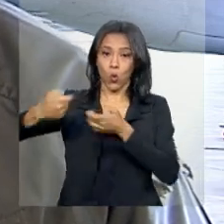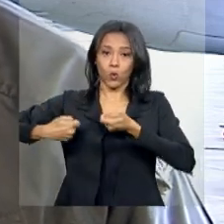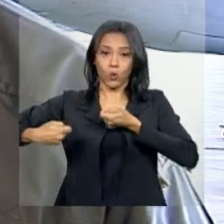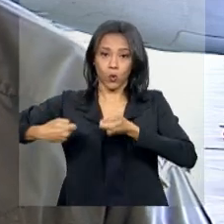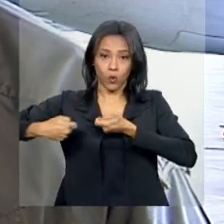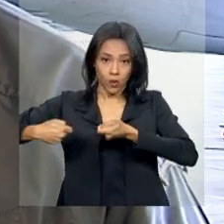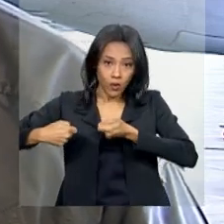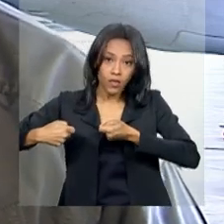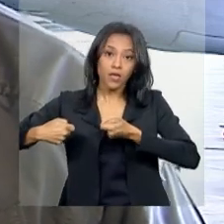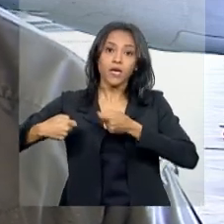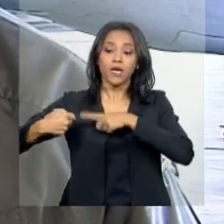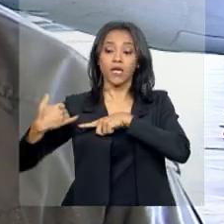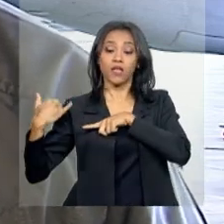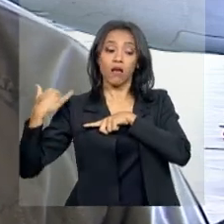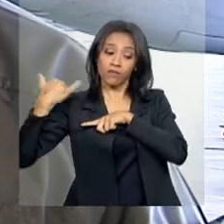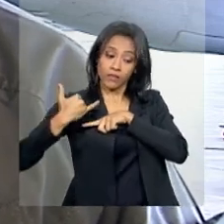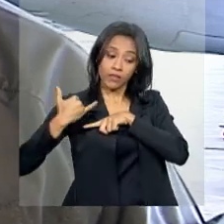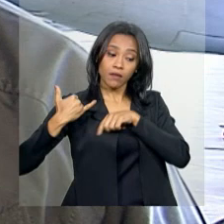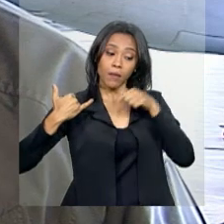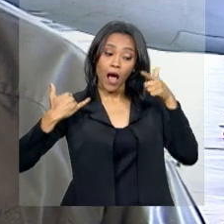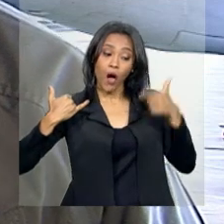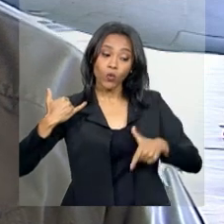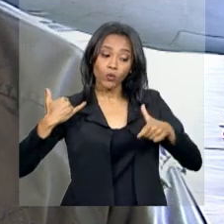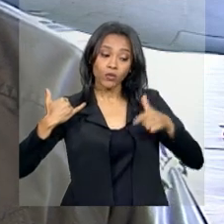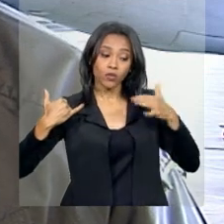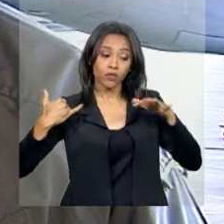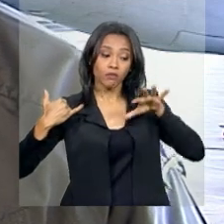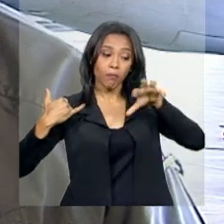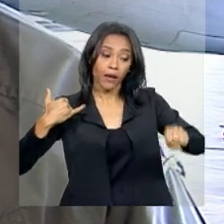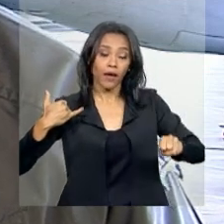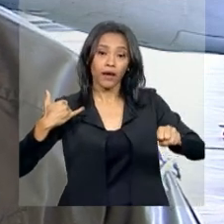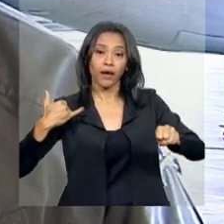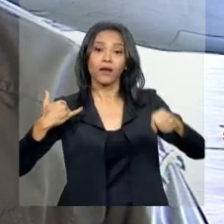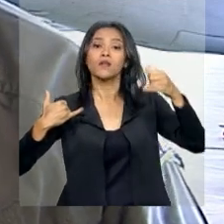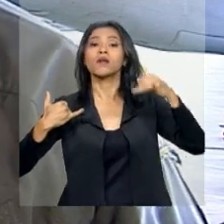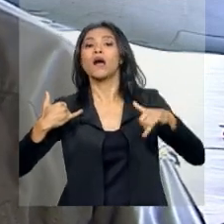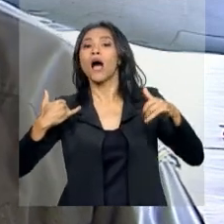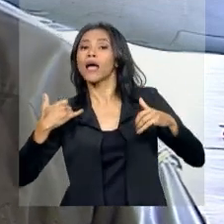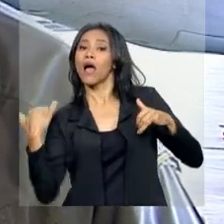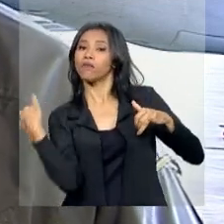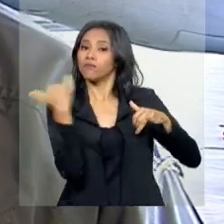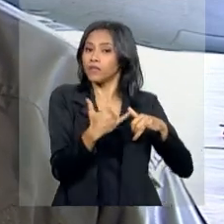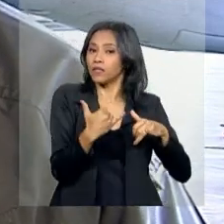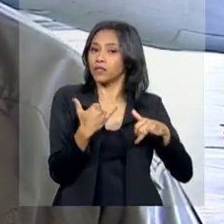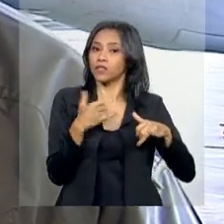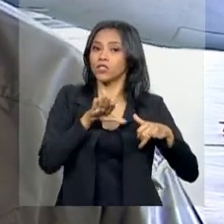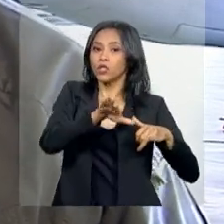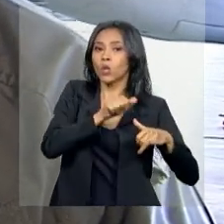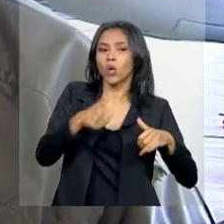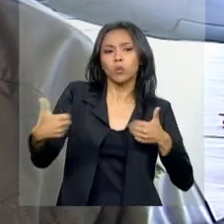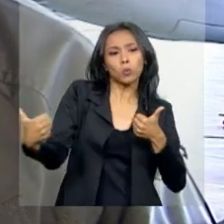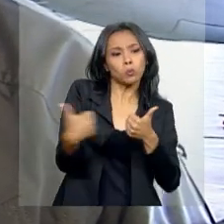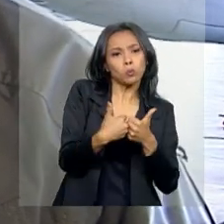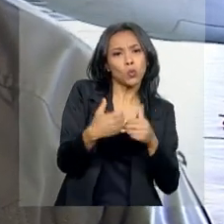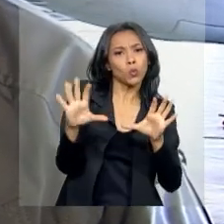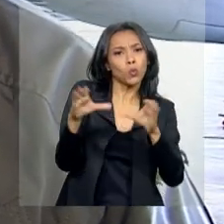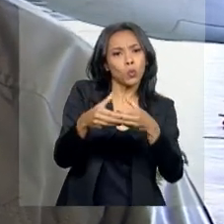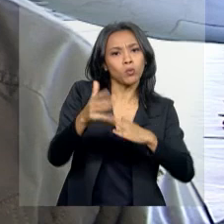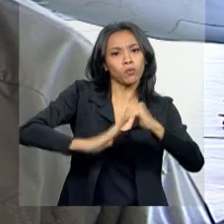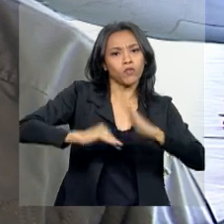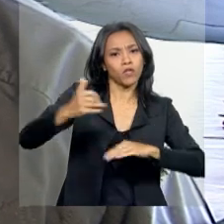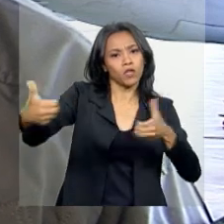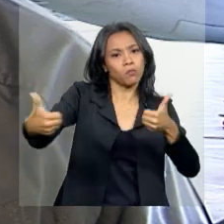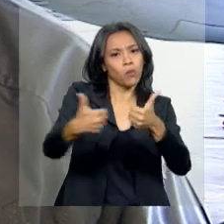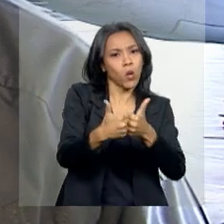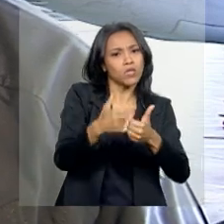responsável por verificar a localidade em que vai ser captado o órgão e ele escolhe um esquadrão que esteja próximo e tem uma aeronave que